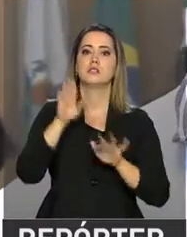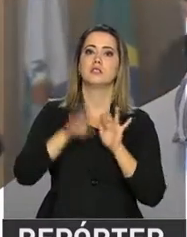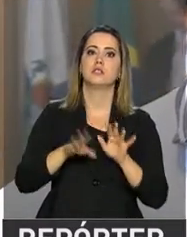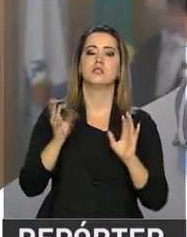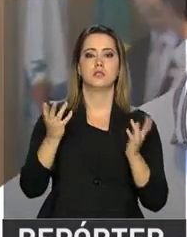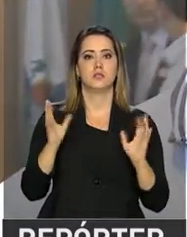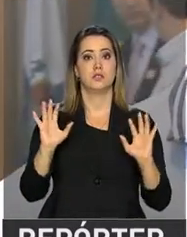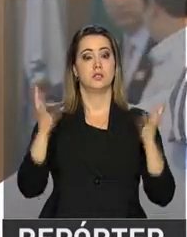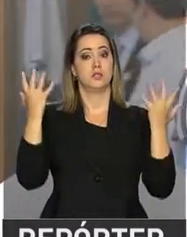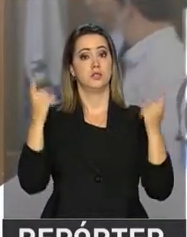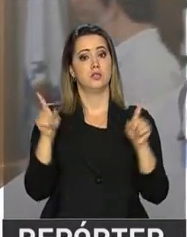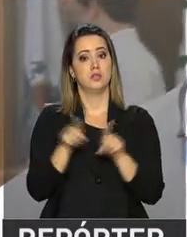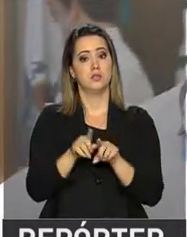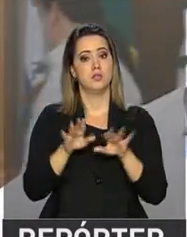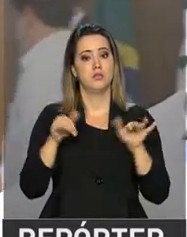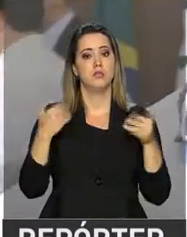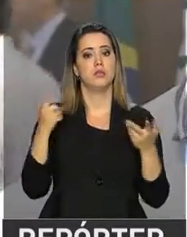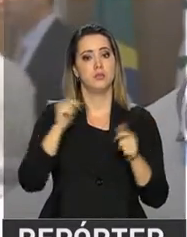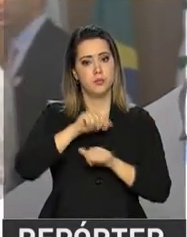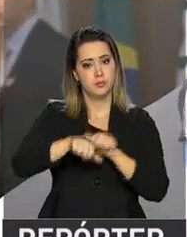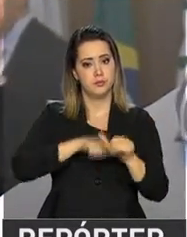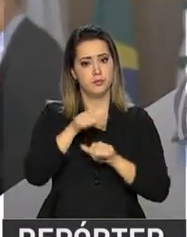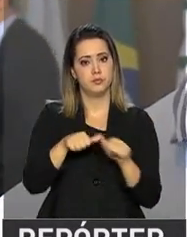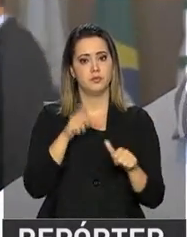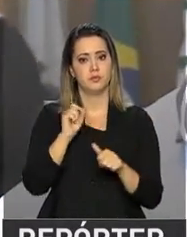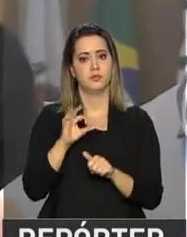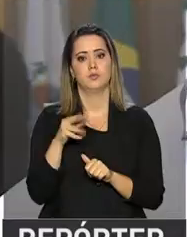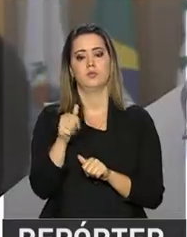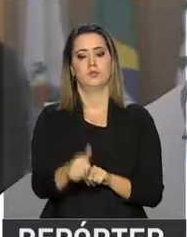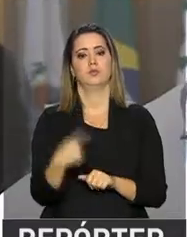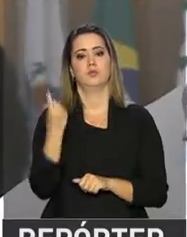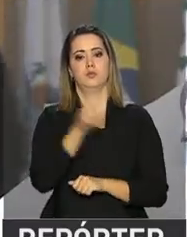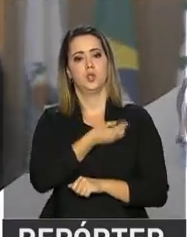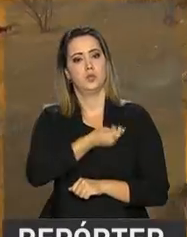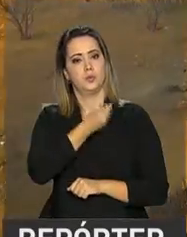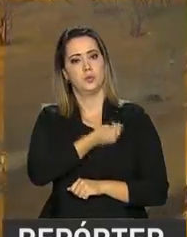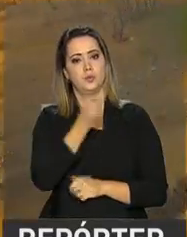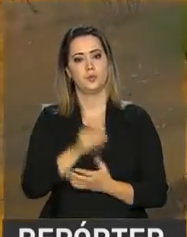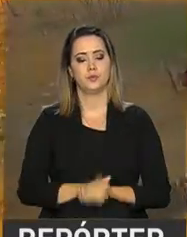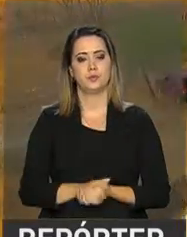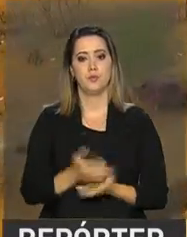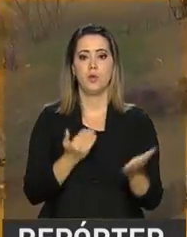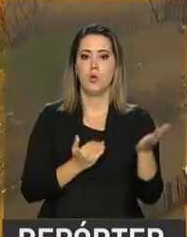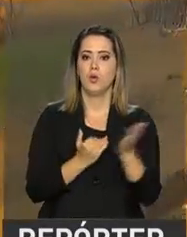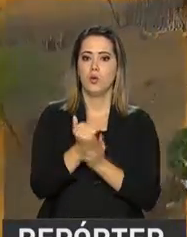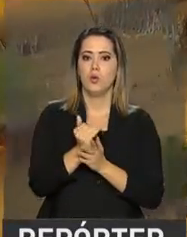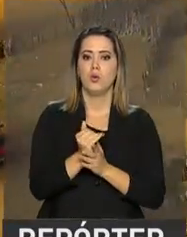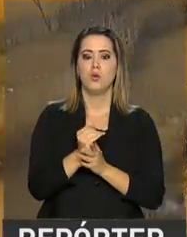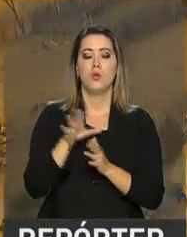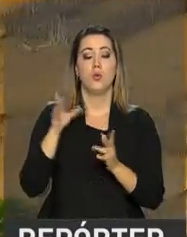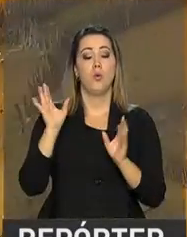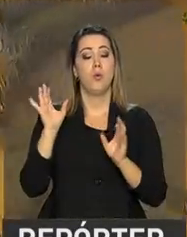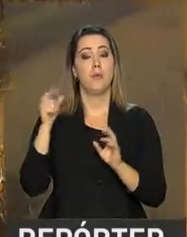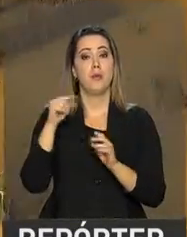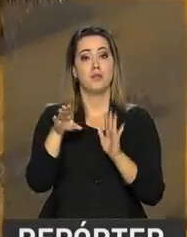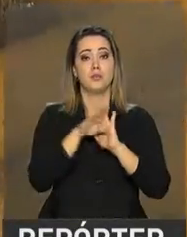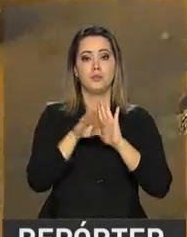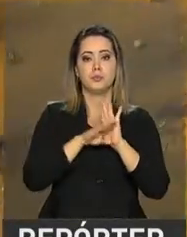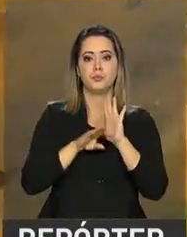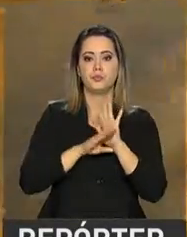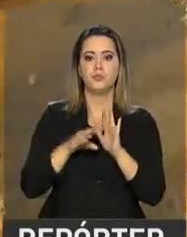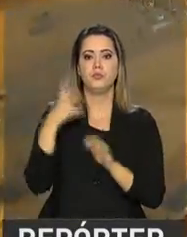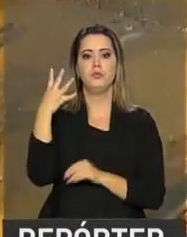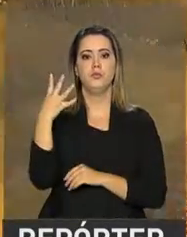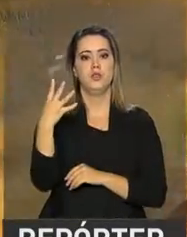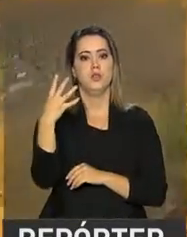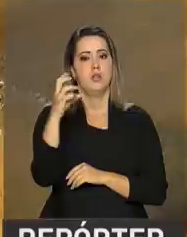compra nem quer dizer muda é muda totalmente norte divina desde o início do projeto em 2012 cerca de